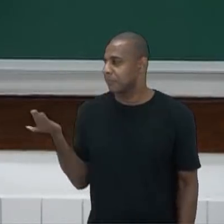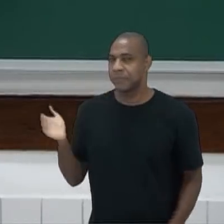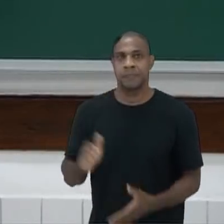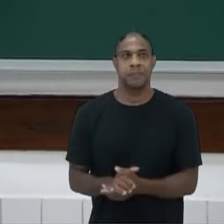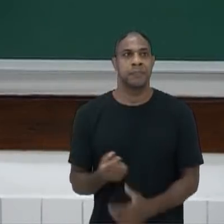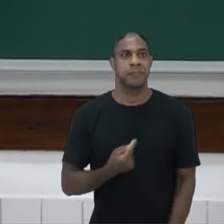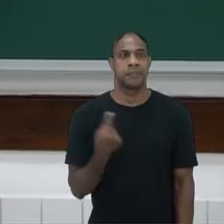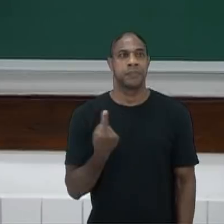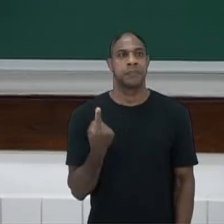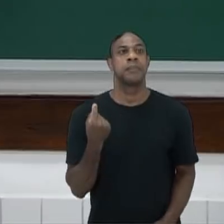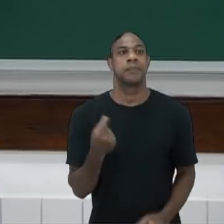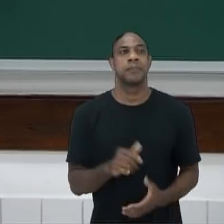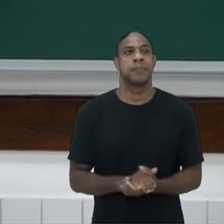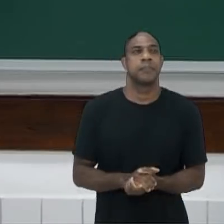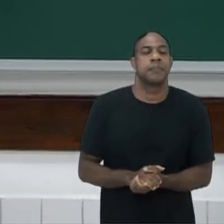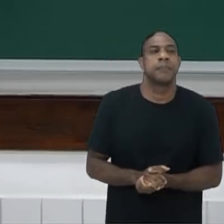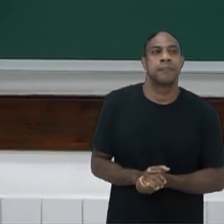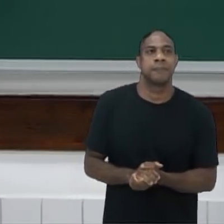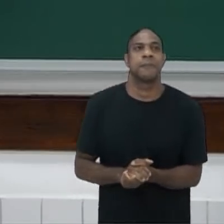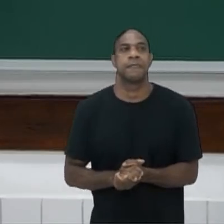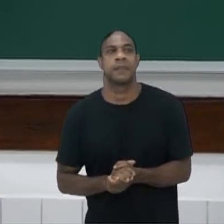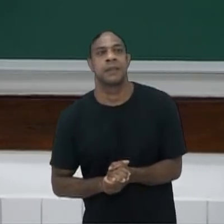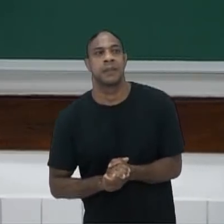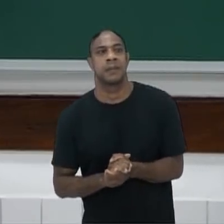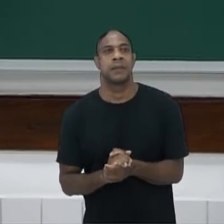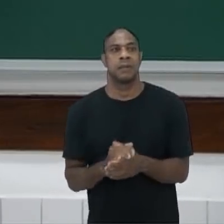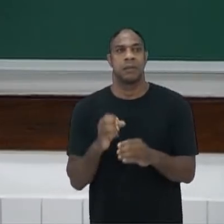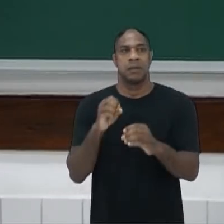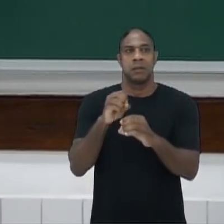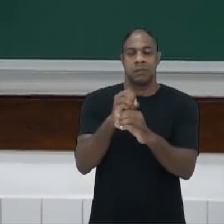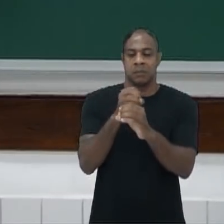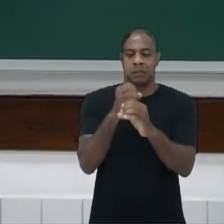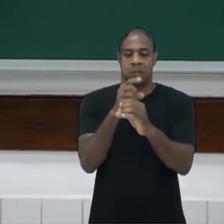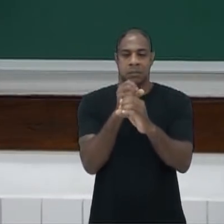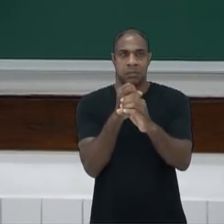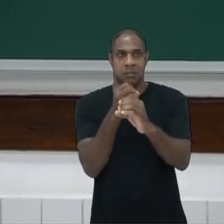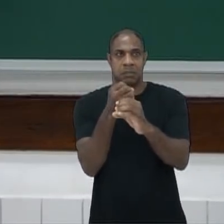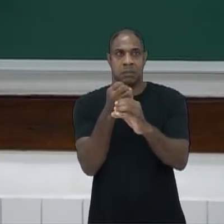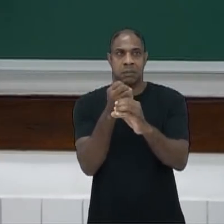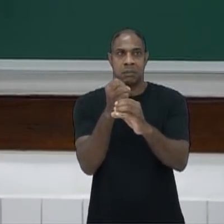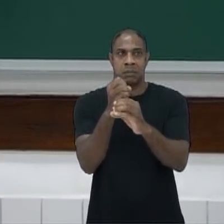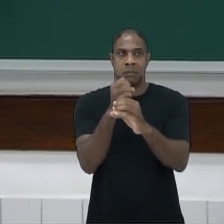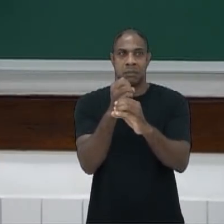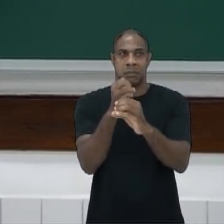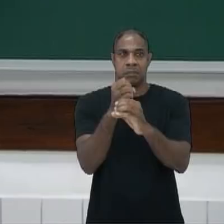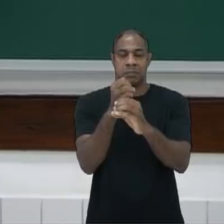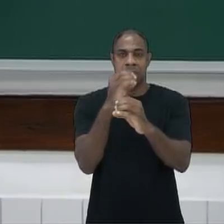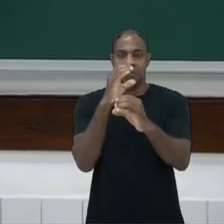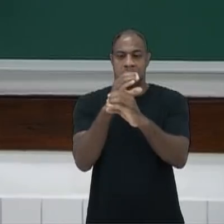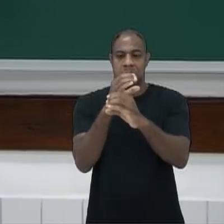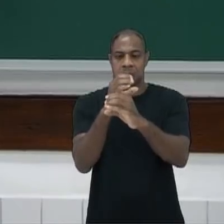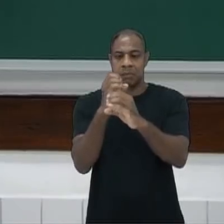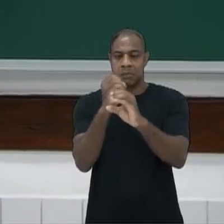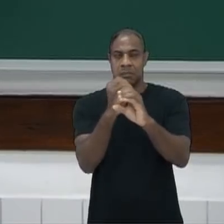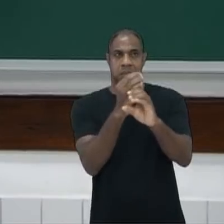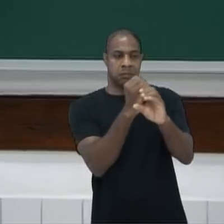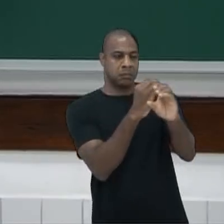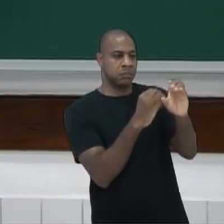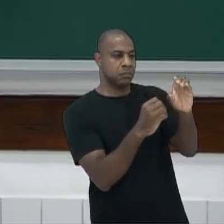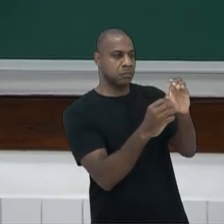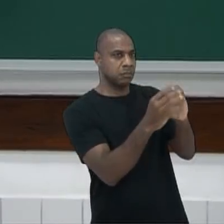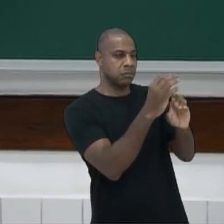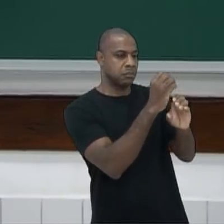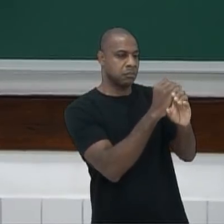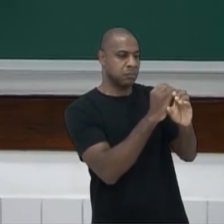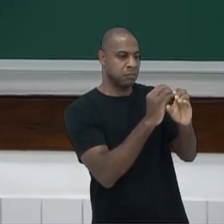A primeira que eu trago para vocês é a mitocôndria, super importante. Então, ali na nossa tela, eu indico onde está a mitocôndria e